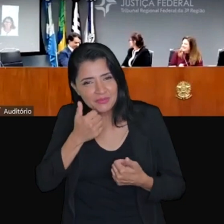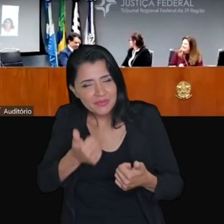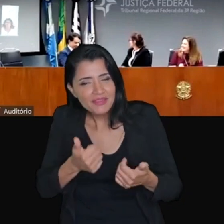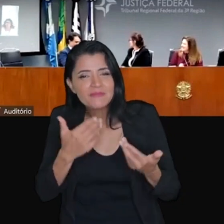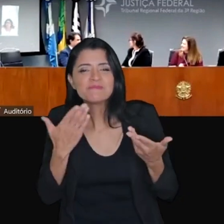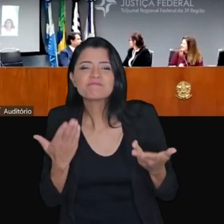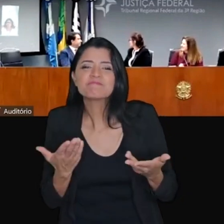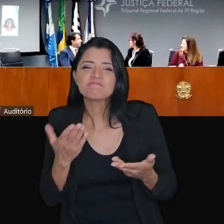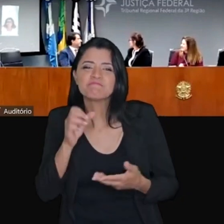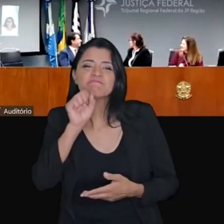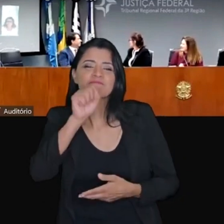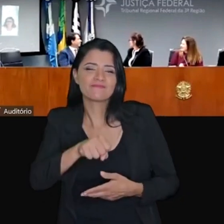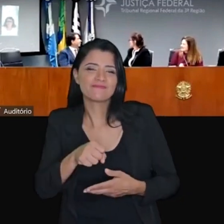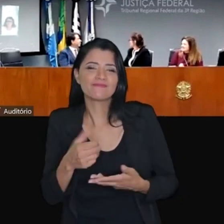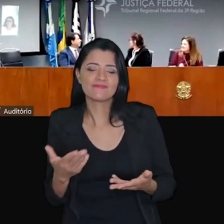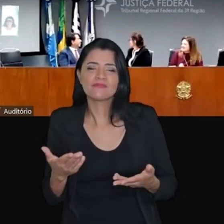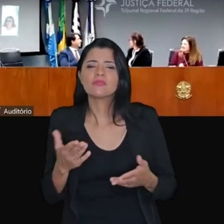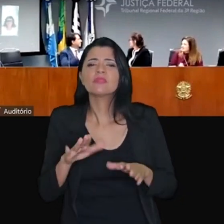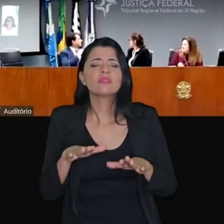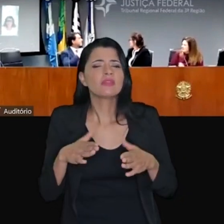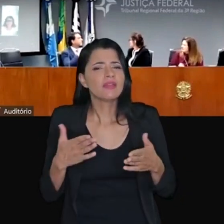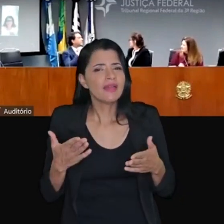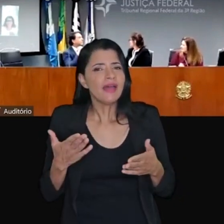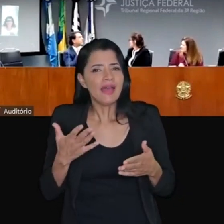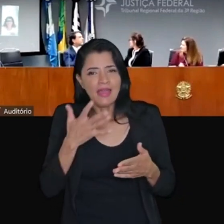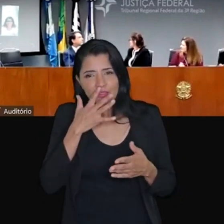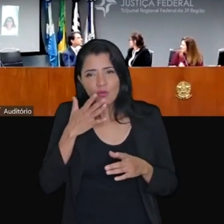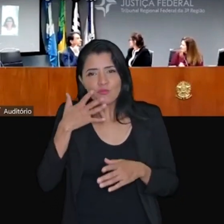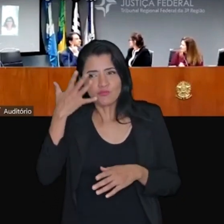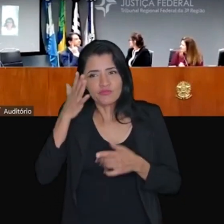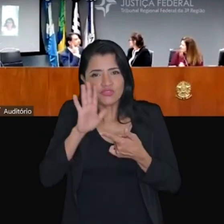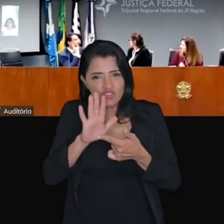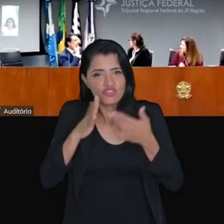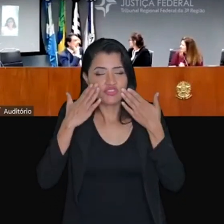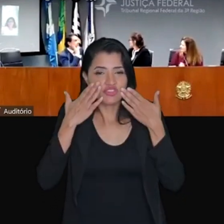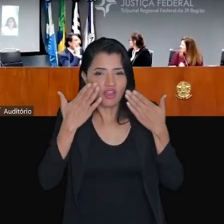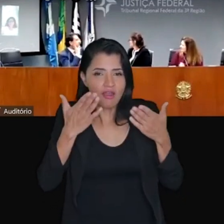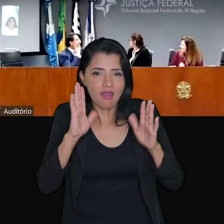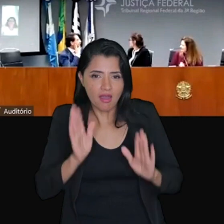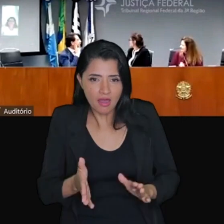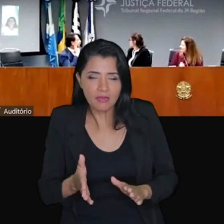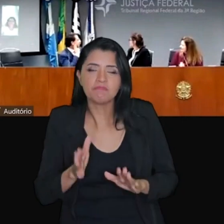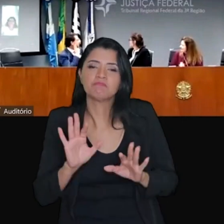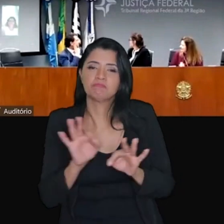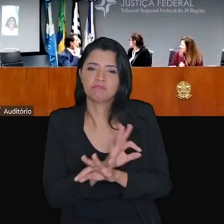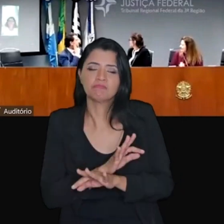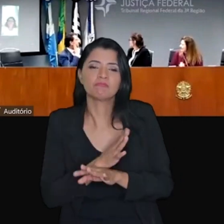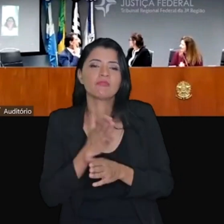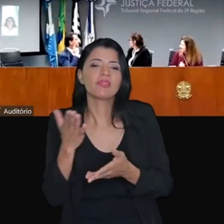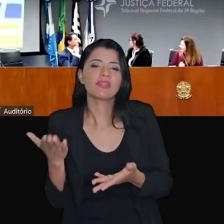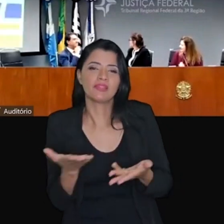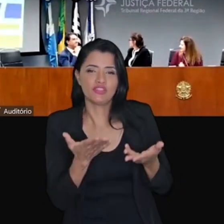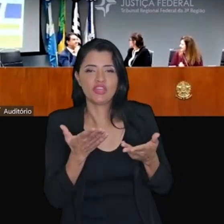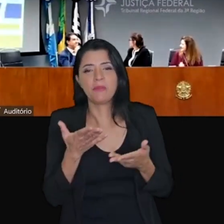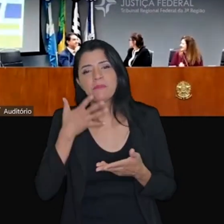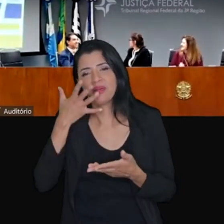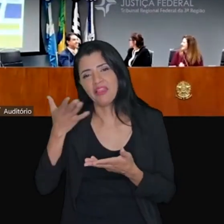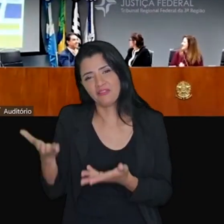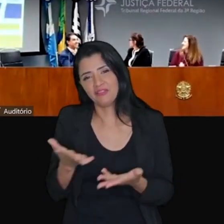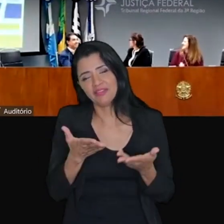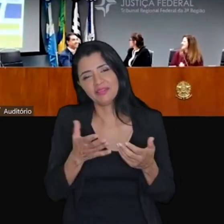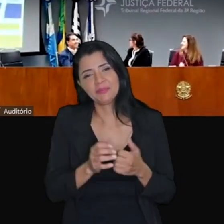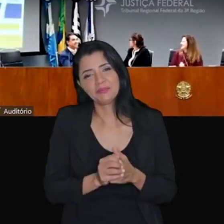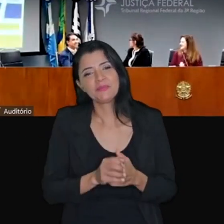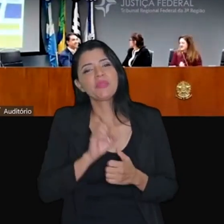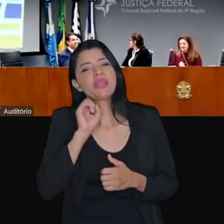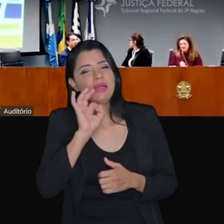bem, tudo bem. Então, jóia. Então já foi, você ok. já foi apresentada e já está com a palavra.